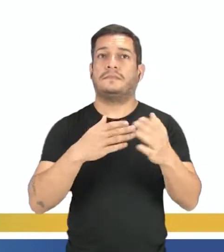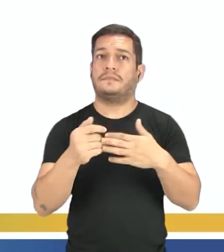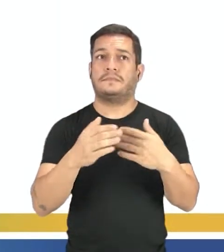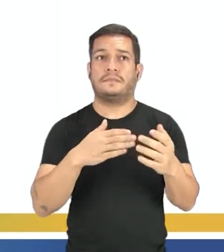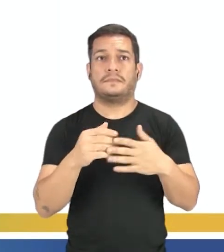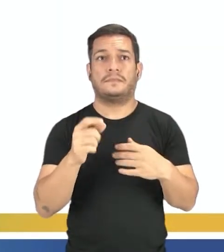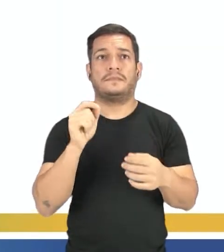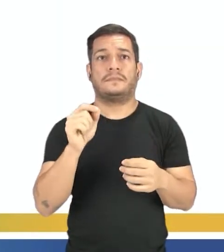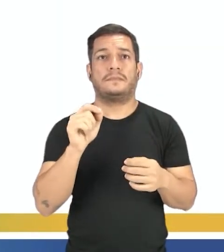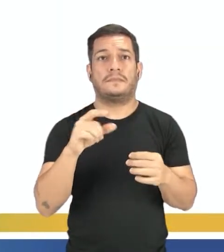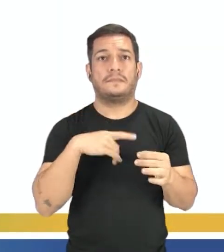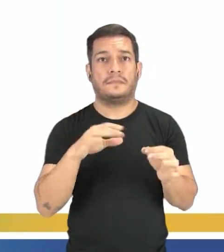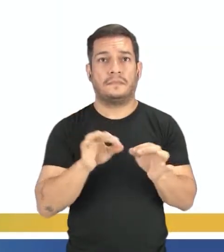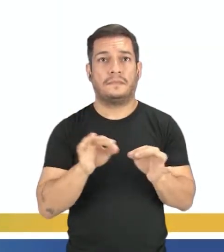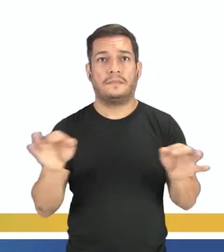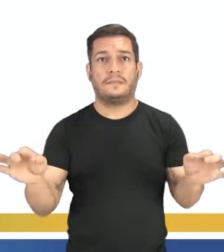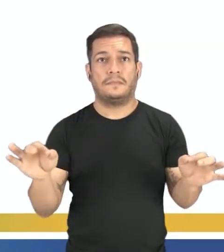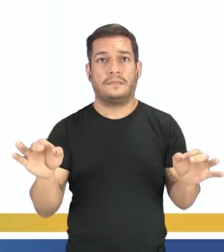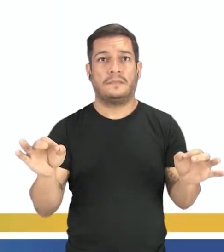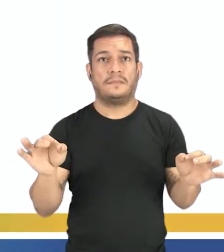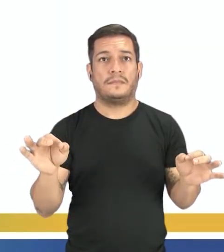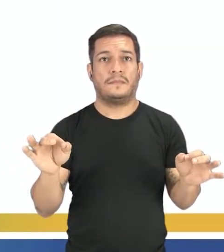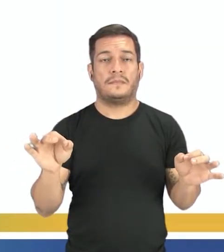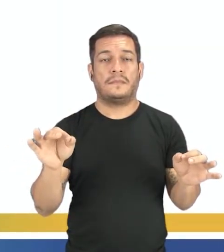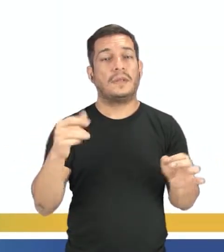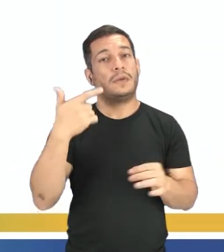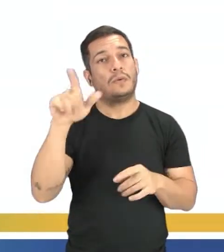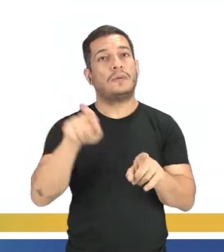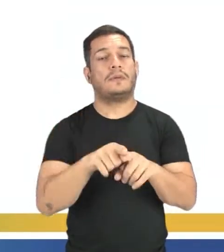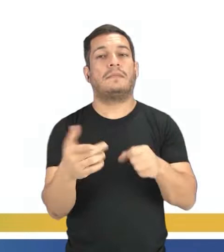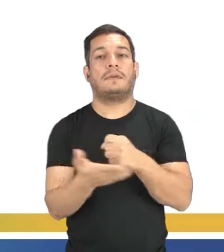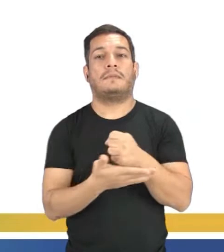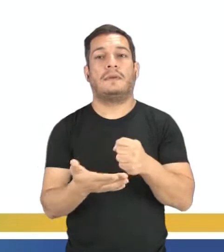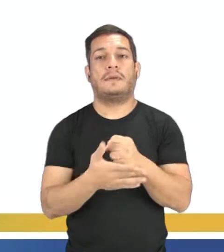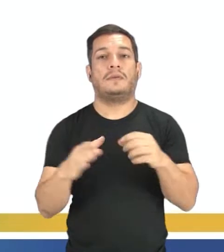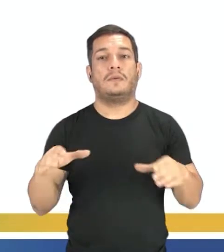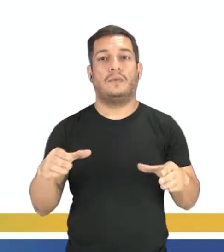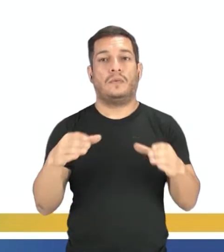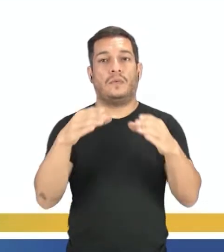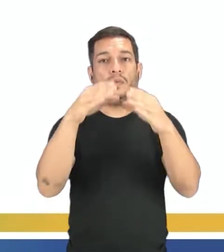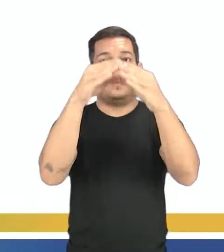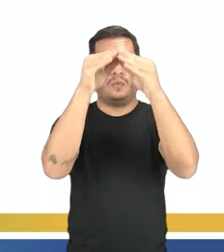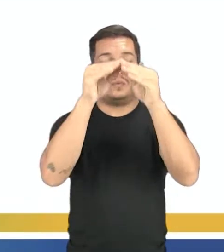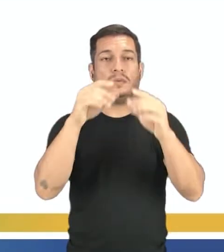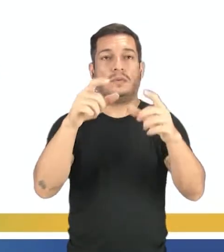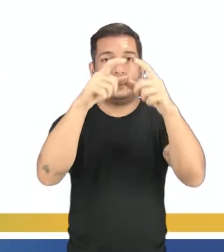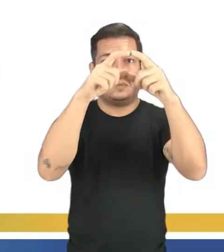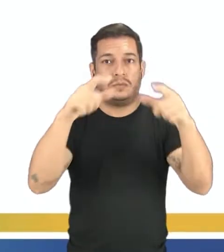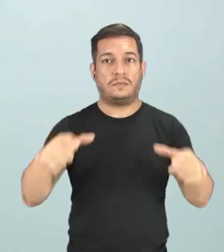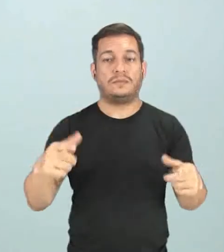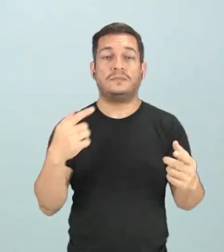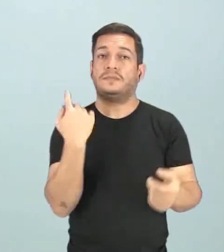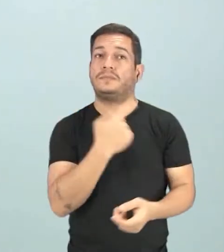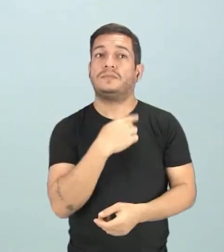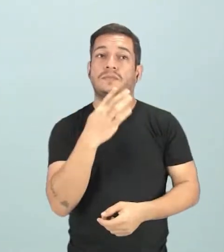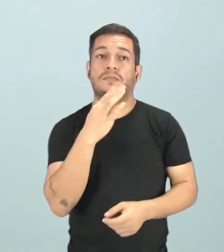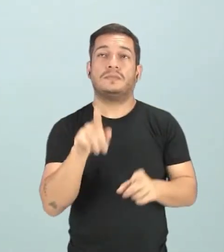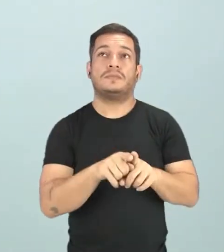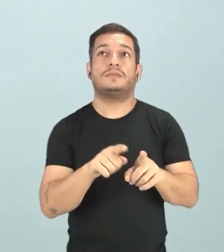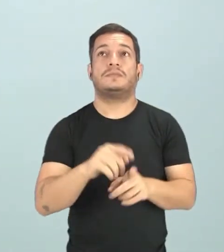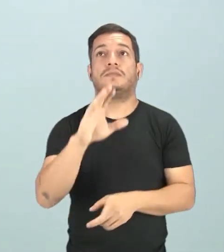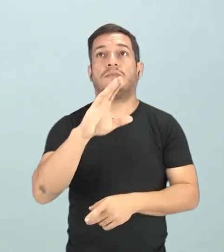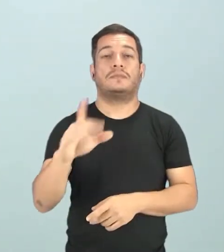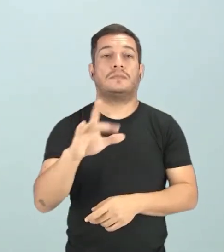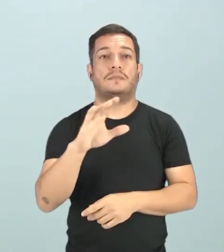que tenha uma extremidade no vértice e a outra na base do cone. Nós vamos conhecer também agora a classificação do